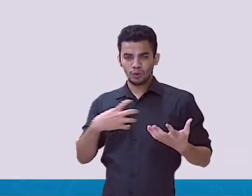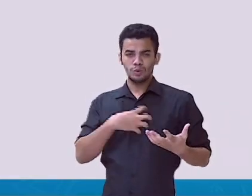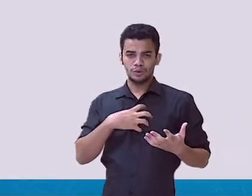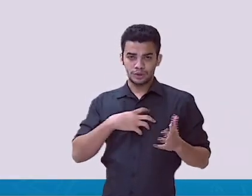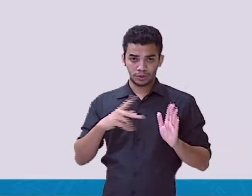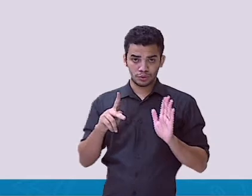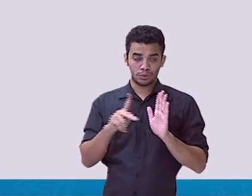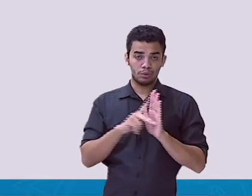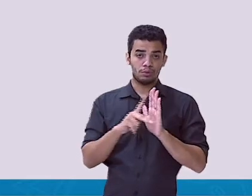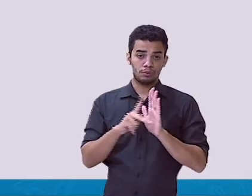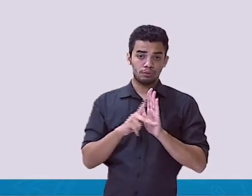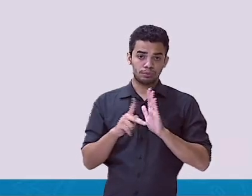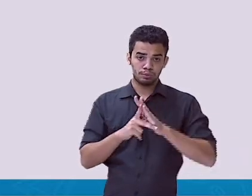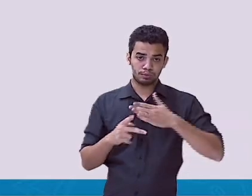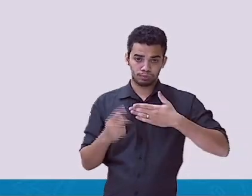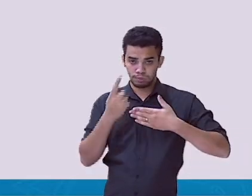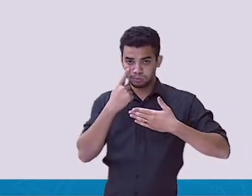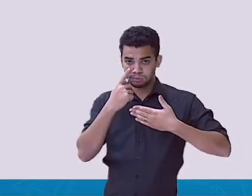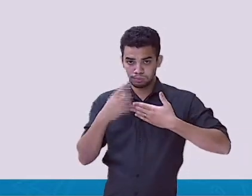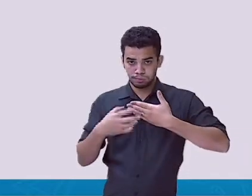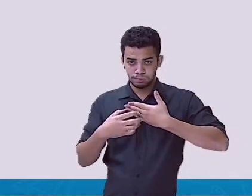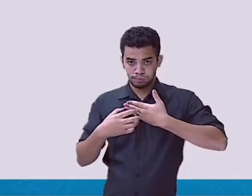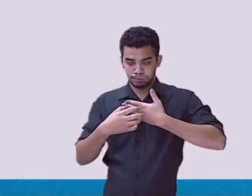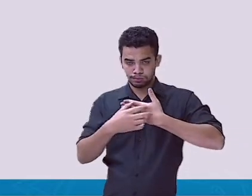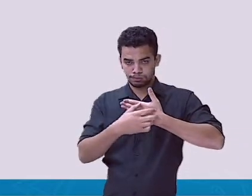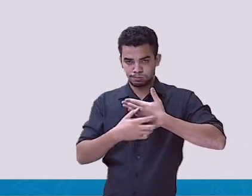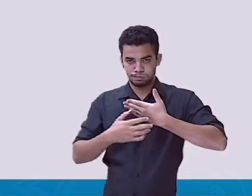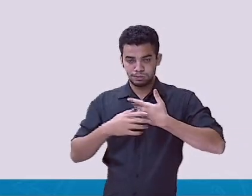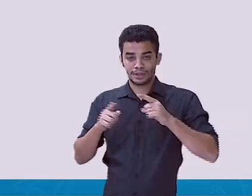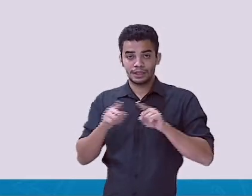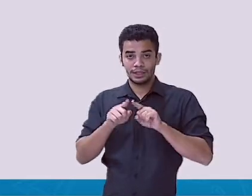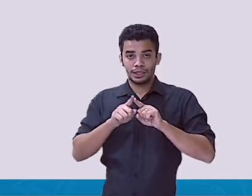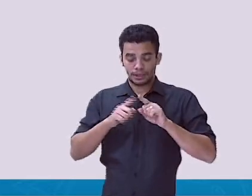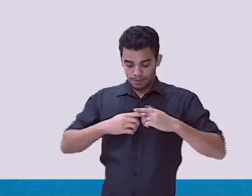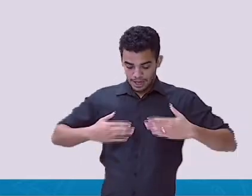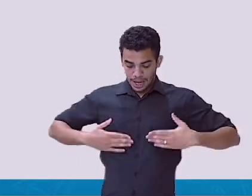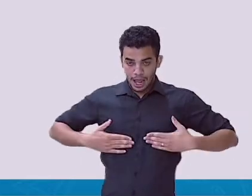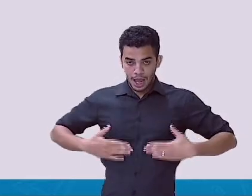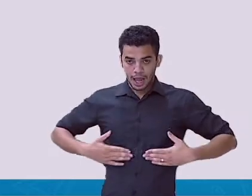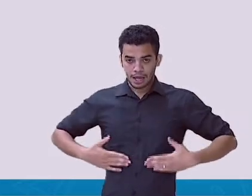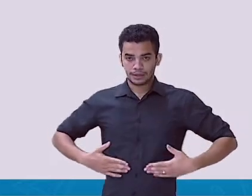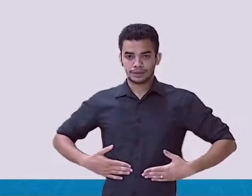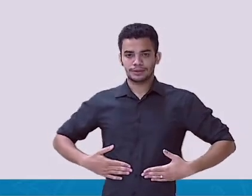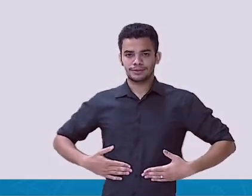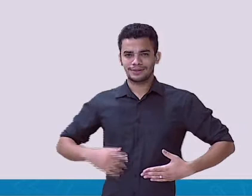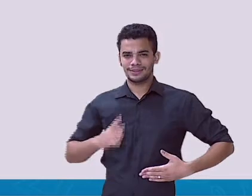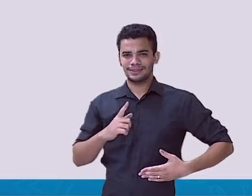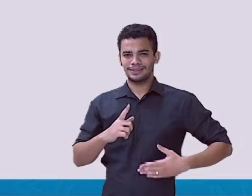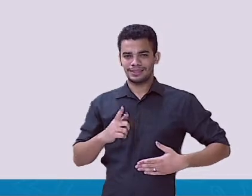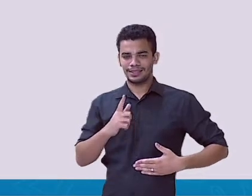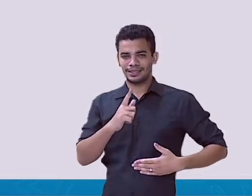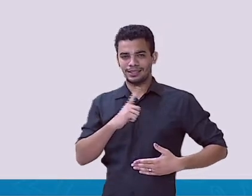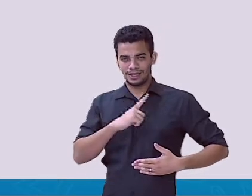em cefalotórax e abdômen. Conseguem perceber ali,